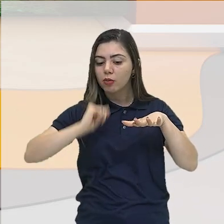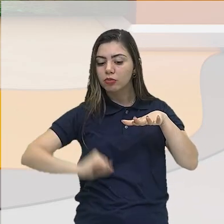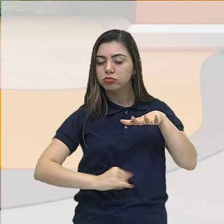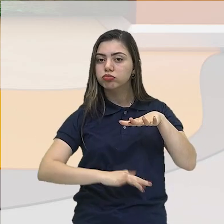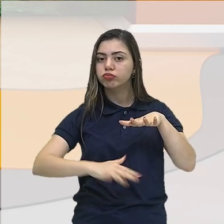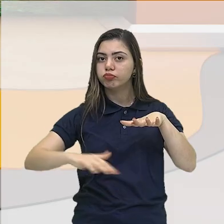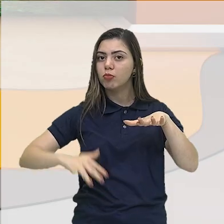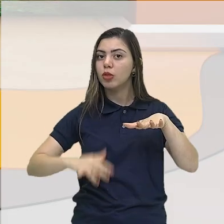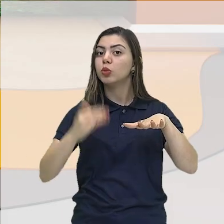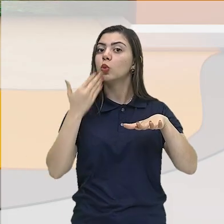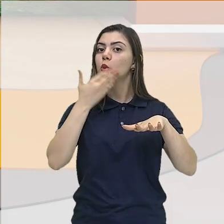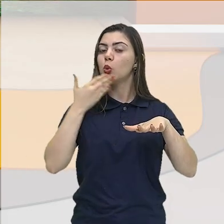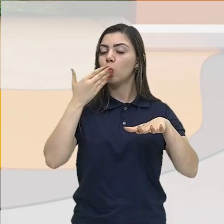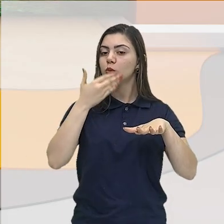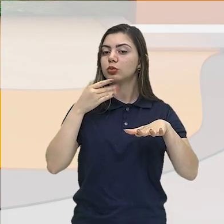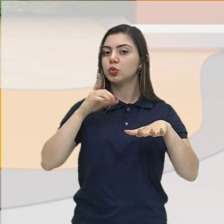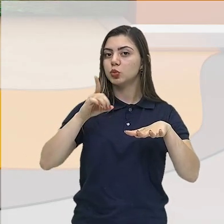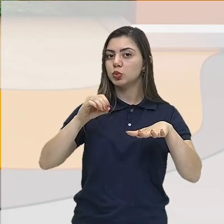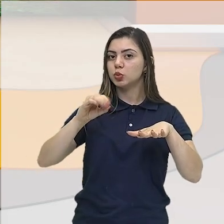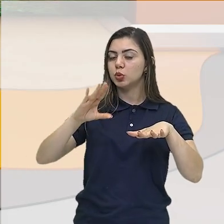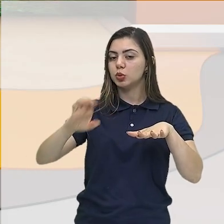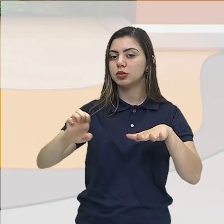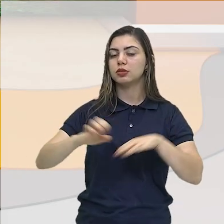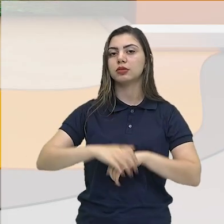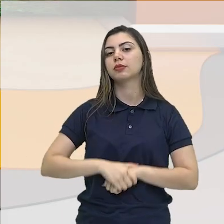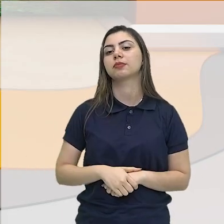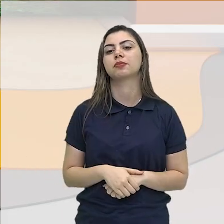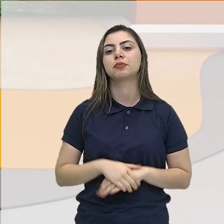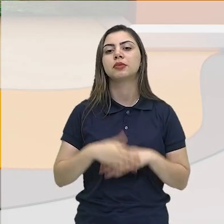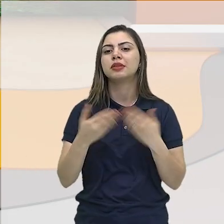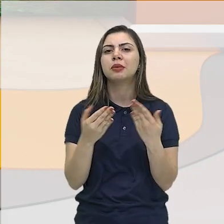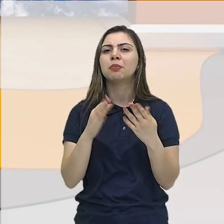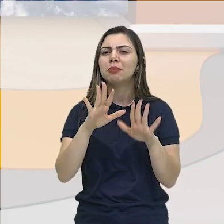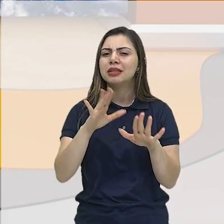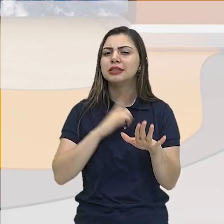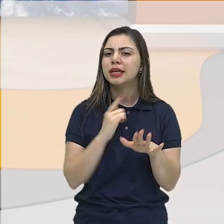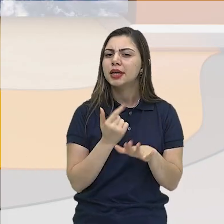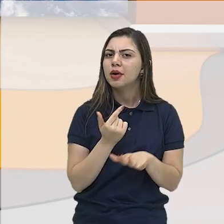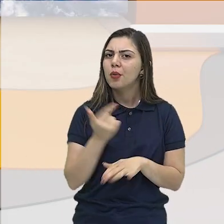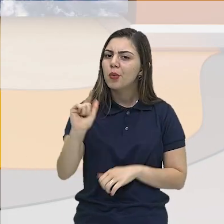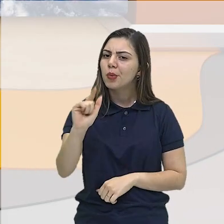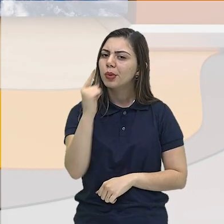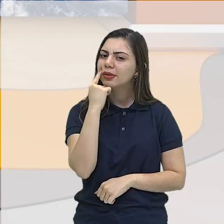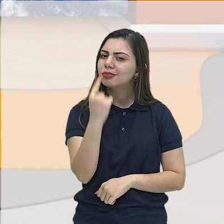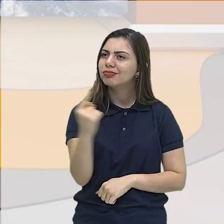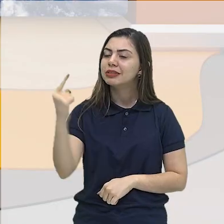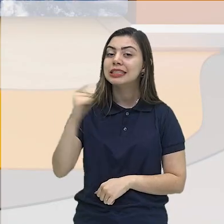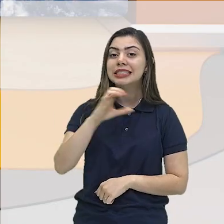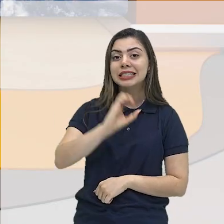freáticos. E aí, olha só o que a gente vai ver a partir de agora. É uma menor parte ainda dessa água.